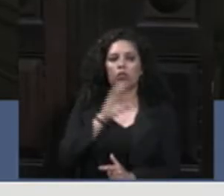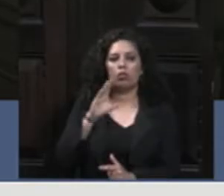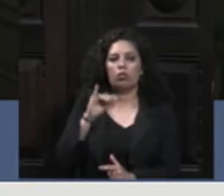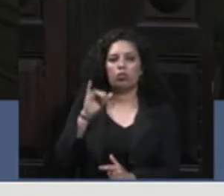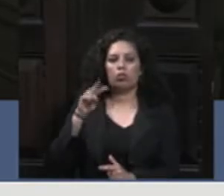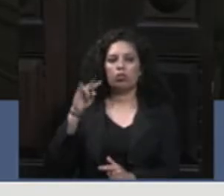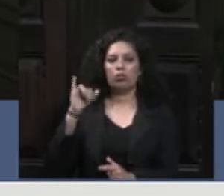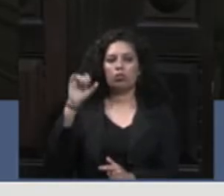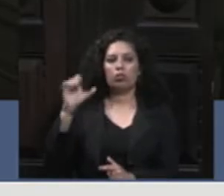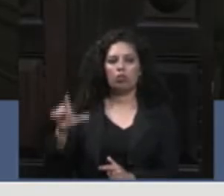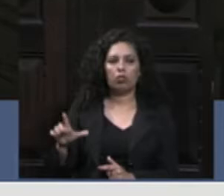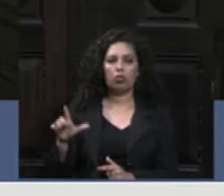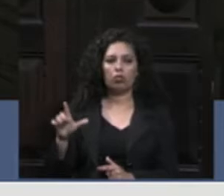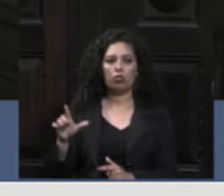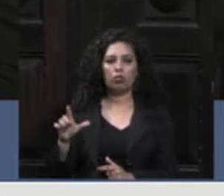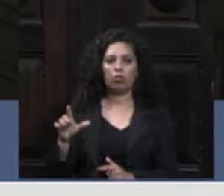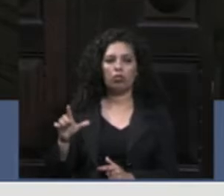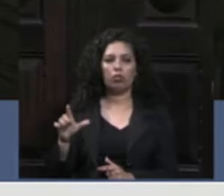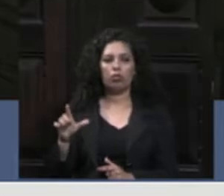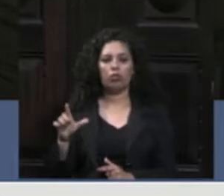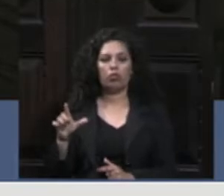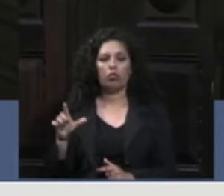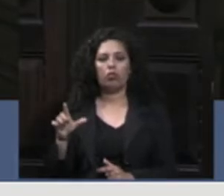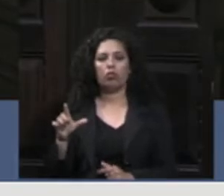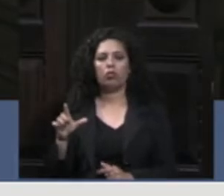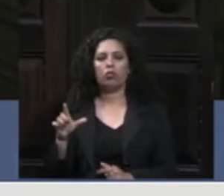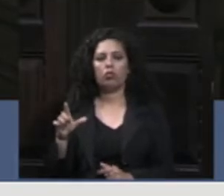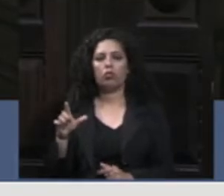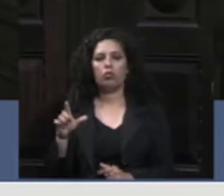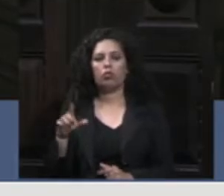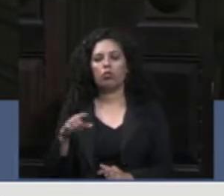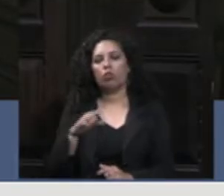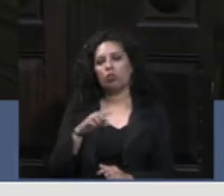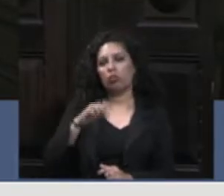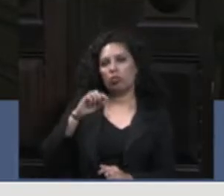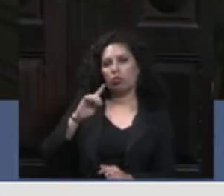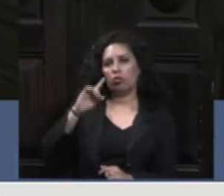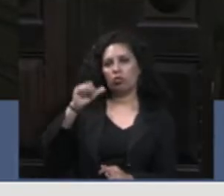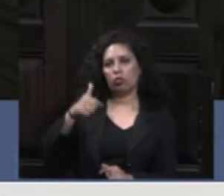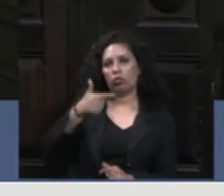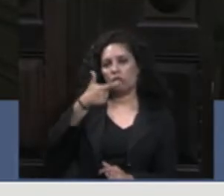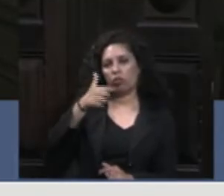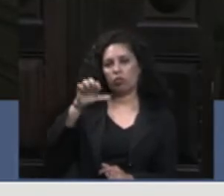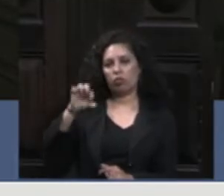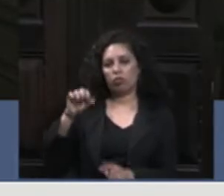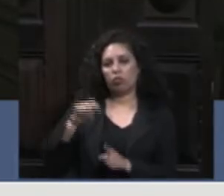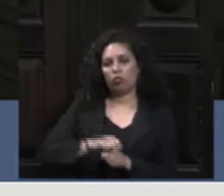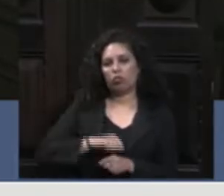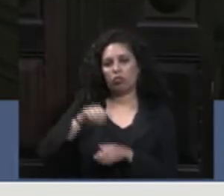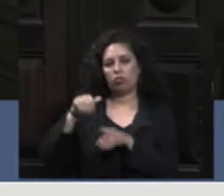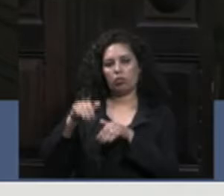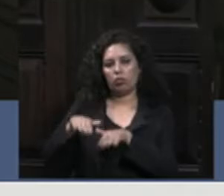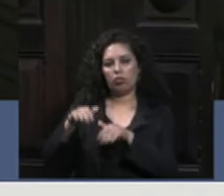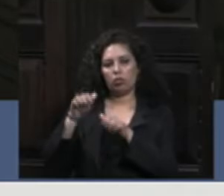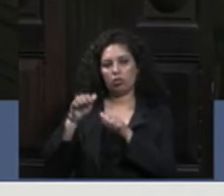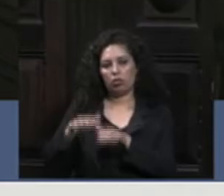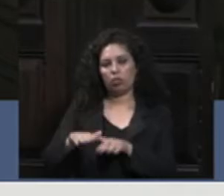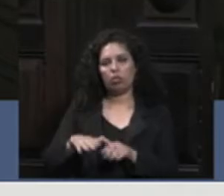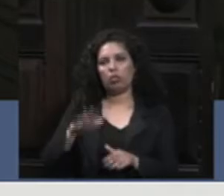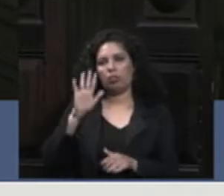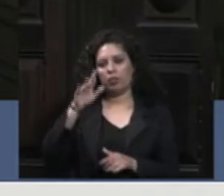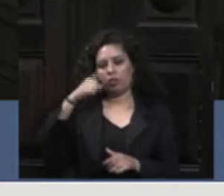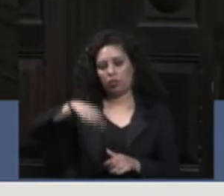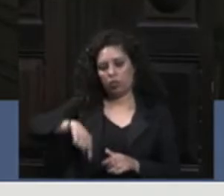do policial civil é comemorada no dia 29 de setembro e nós não estaremos